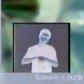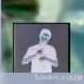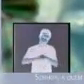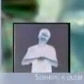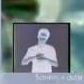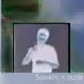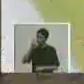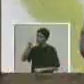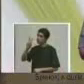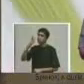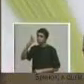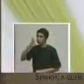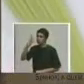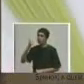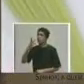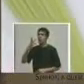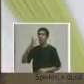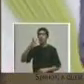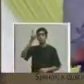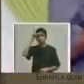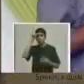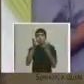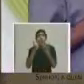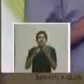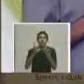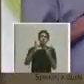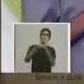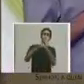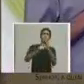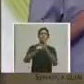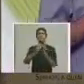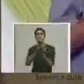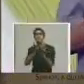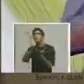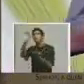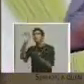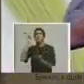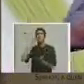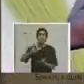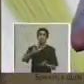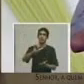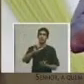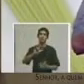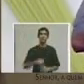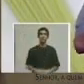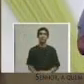Ele quer roubar a palavra e ele está conseguindo. Porque para Roma